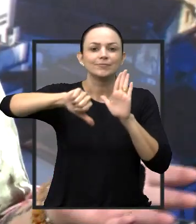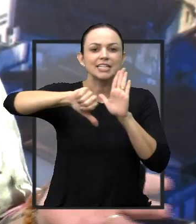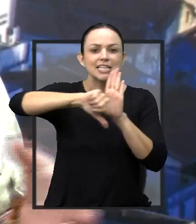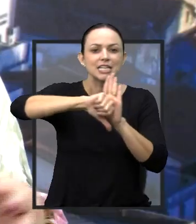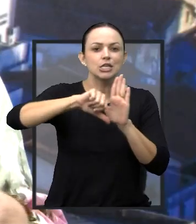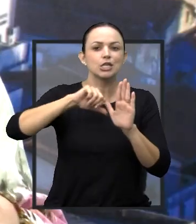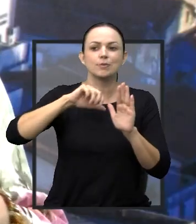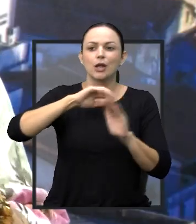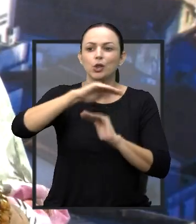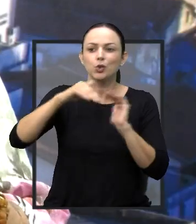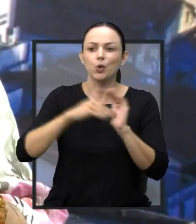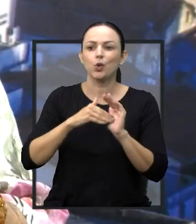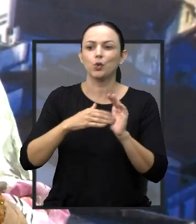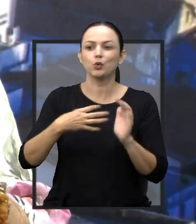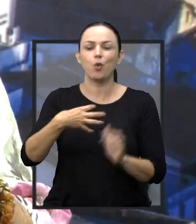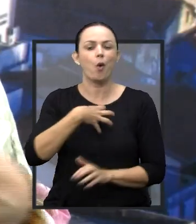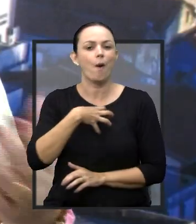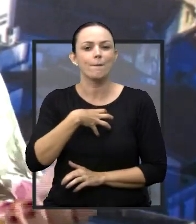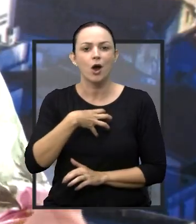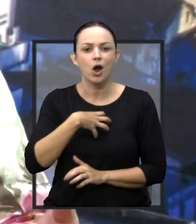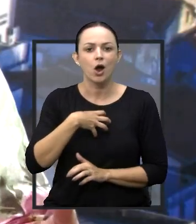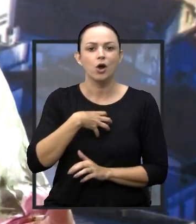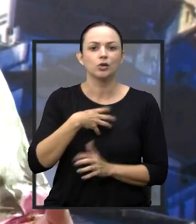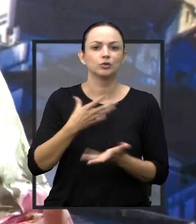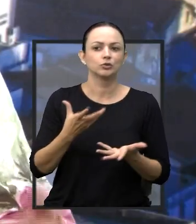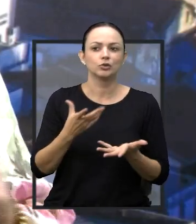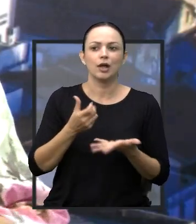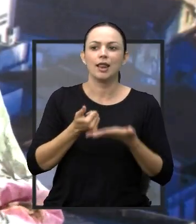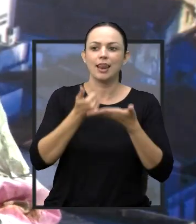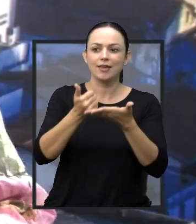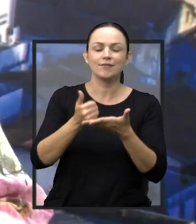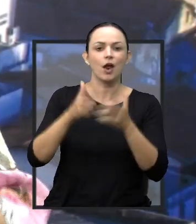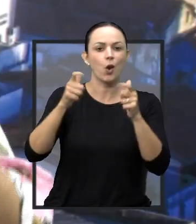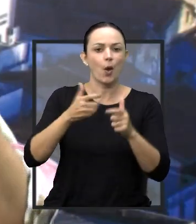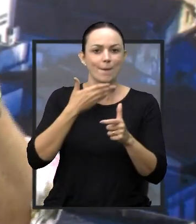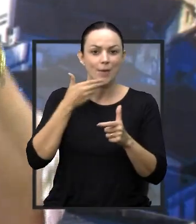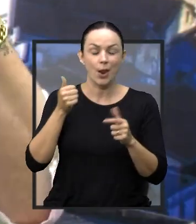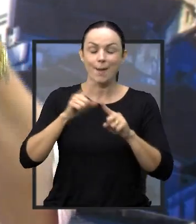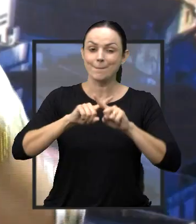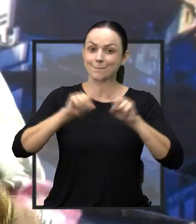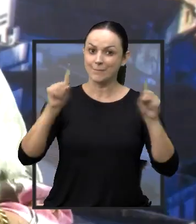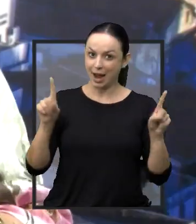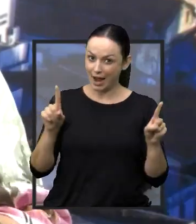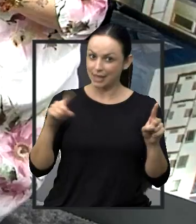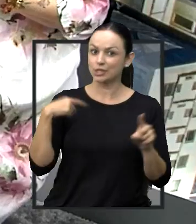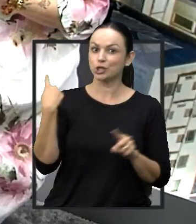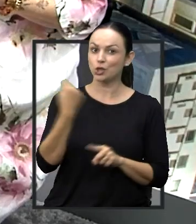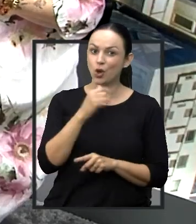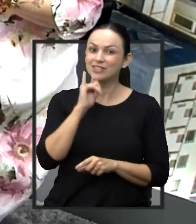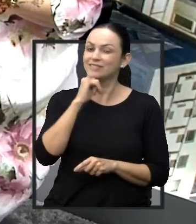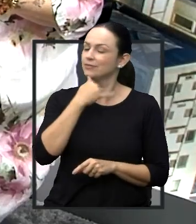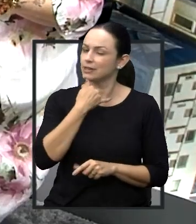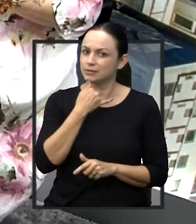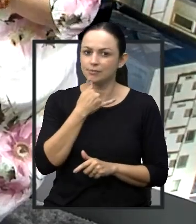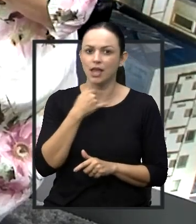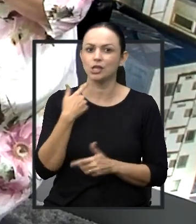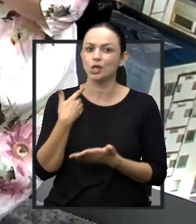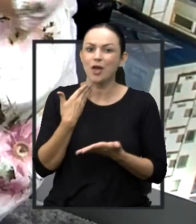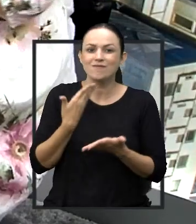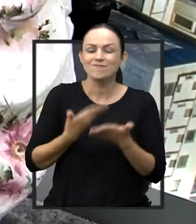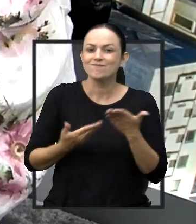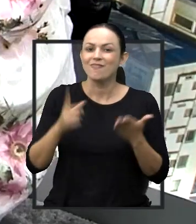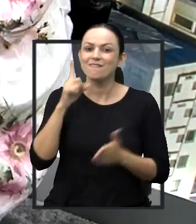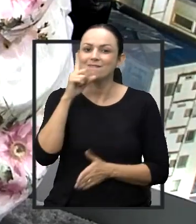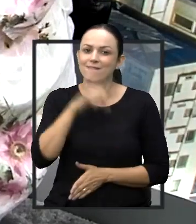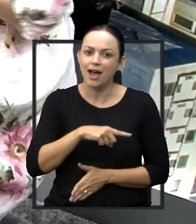possa levar a sociedade a lugares melhores, mas infelizmente quando nós falhamos enquanto sociedade